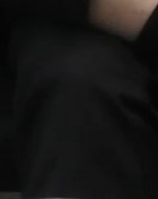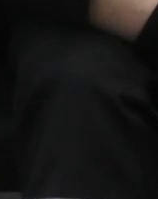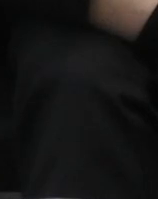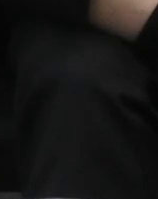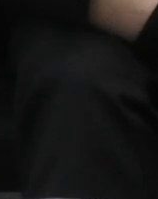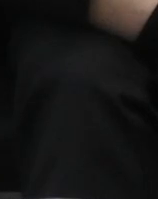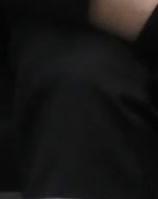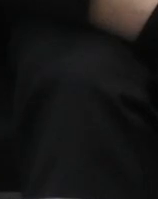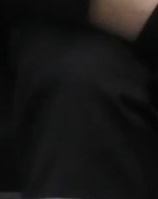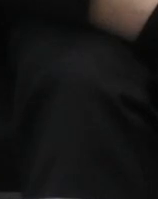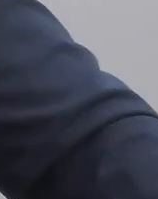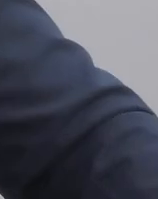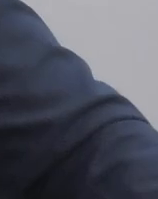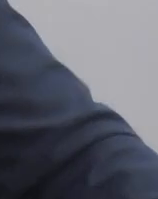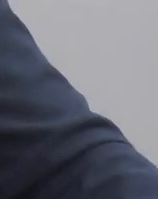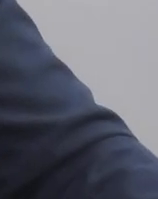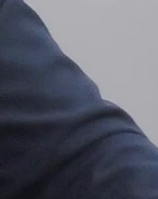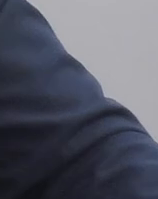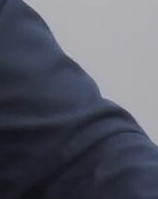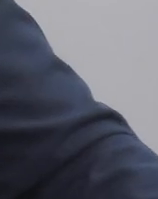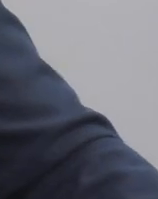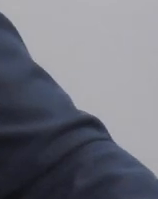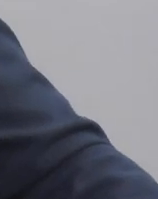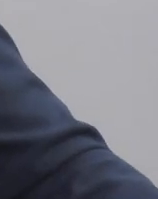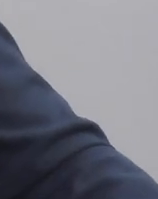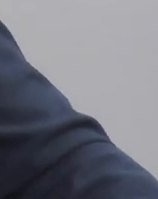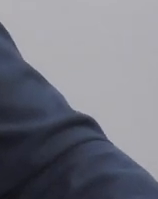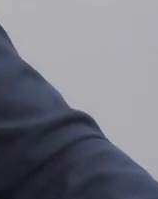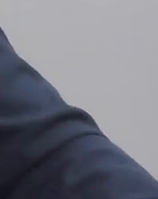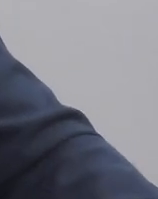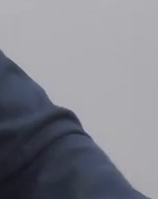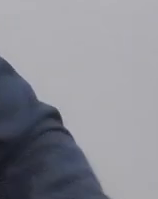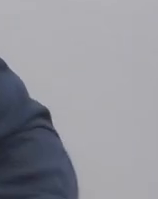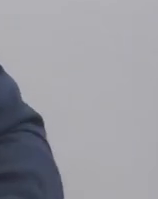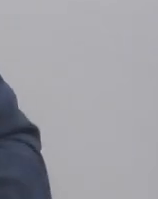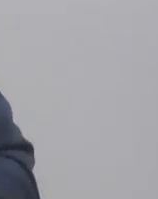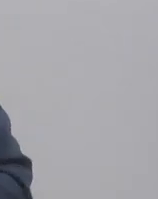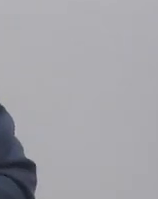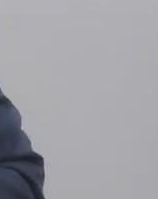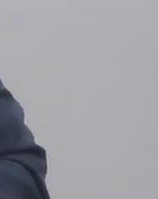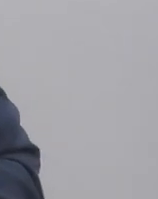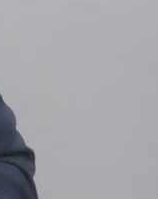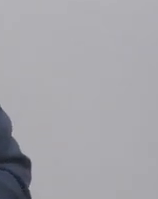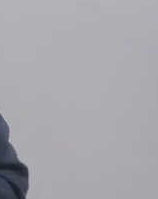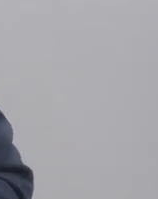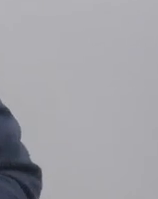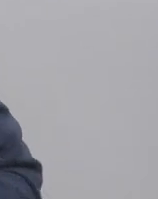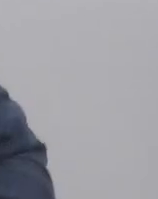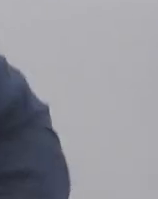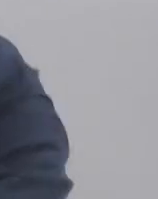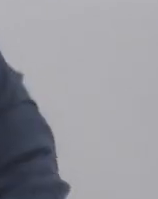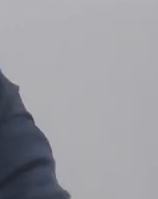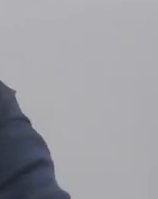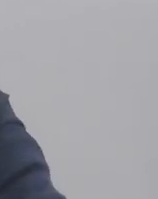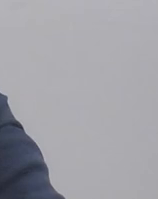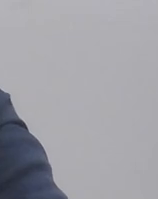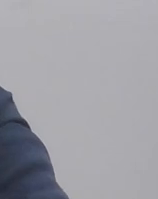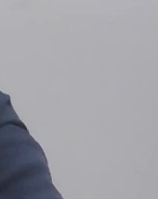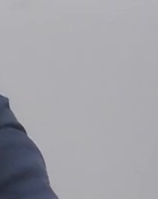era bom chamar ele é diretor Não mas ele saiu já da empresa quem é agora quem responde pelo compli